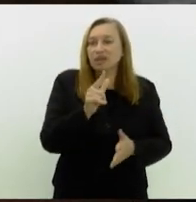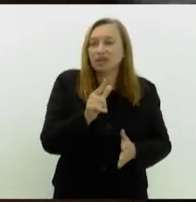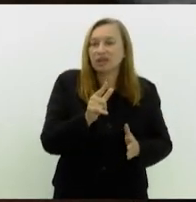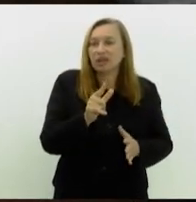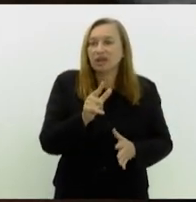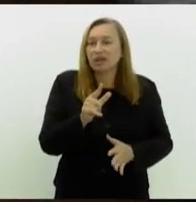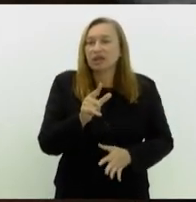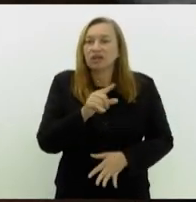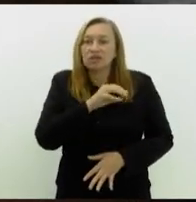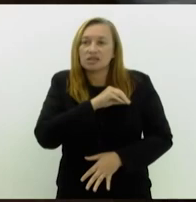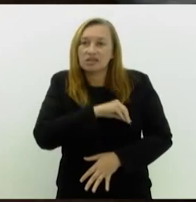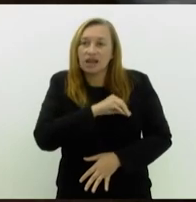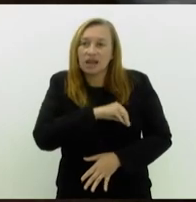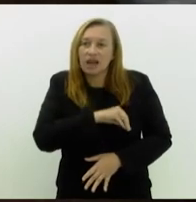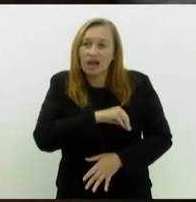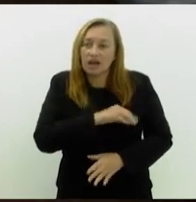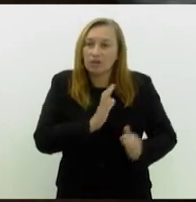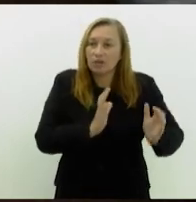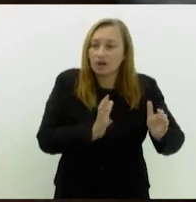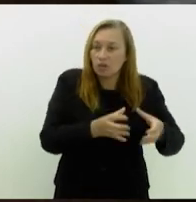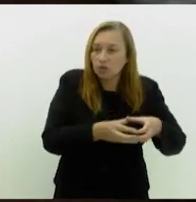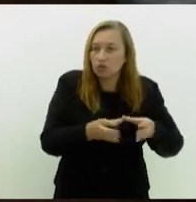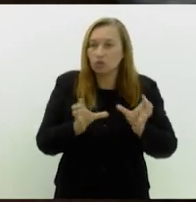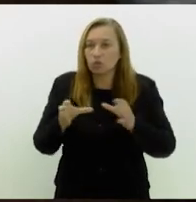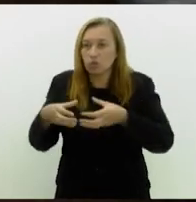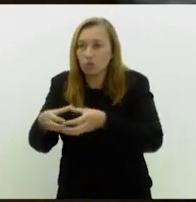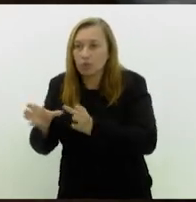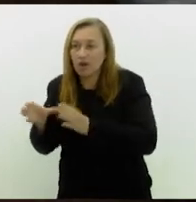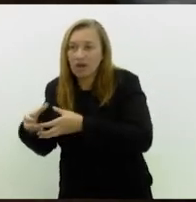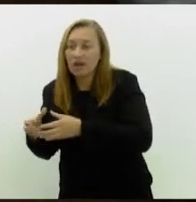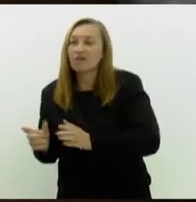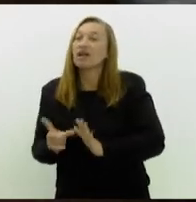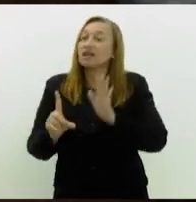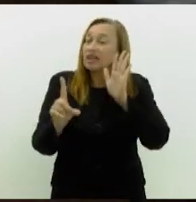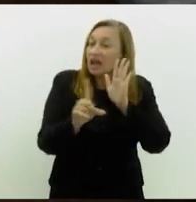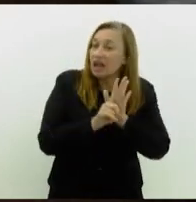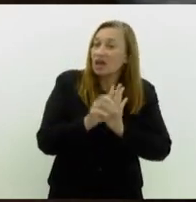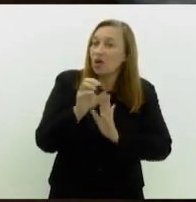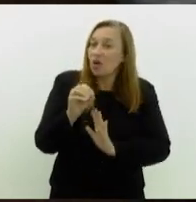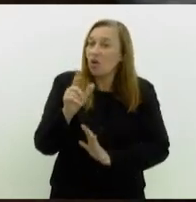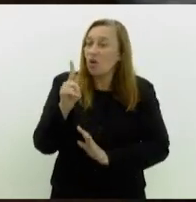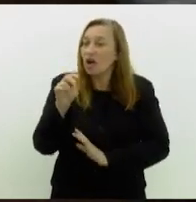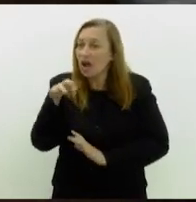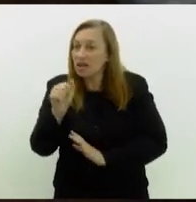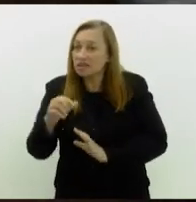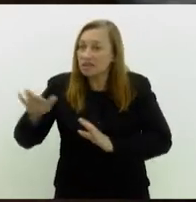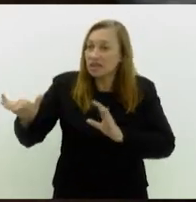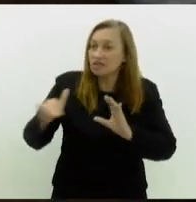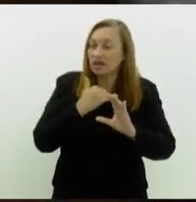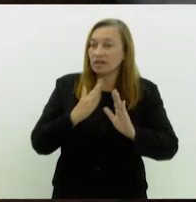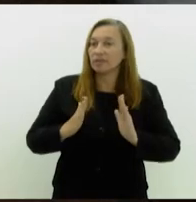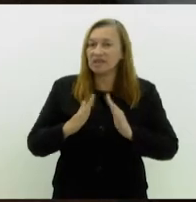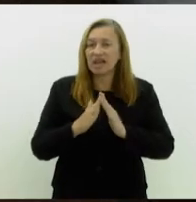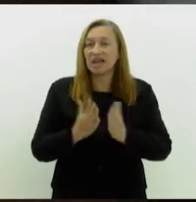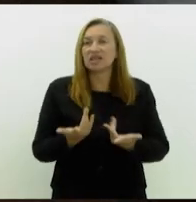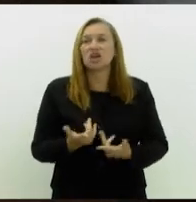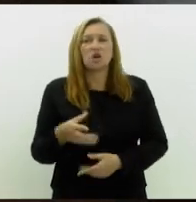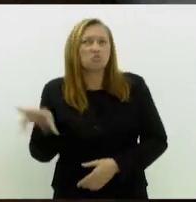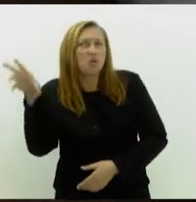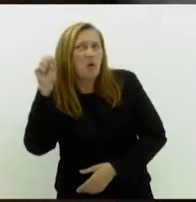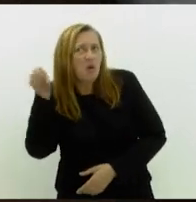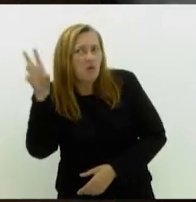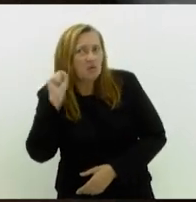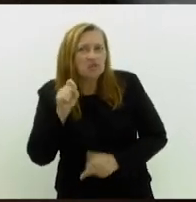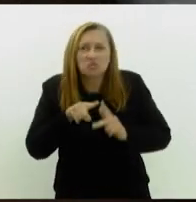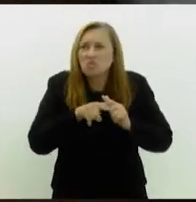não escutei nenhum aqui falar das leis orgânicas que precisam ser reenviadas para essa casa não escutei ninguém aqui falar da